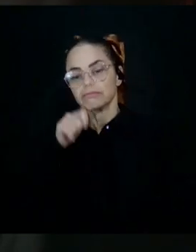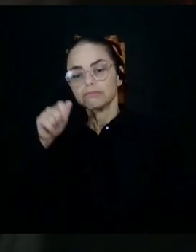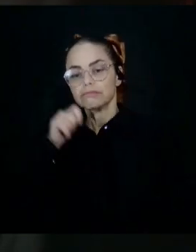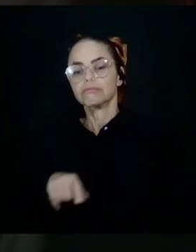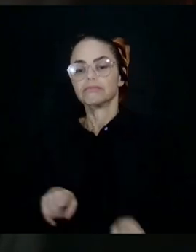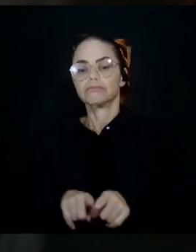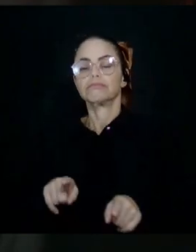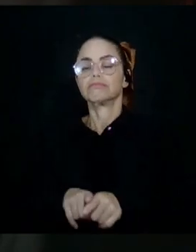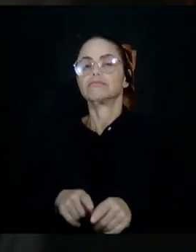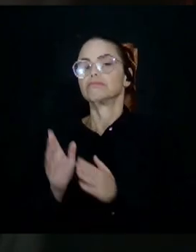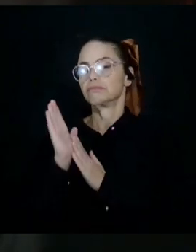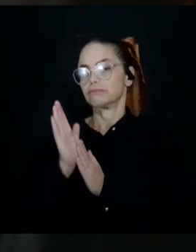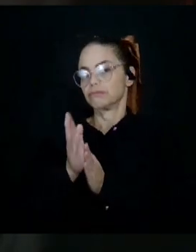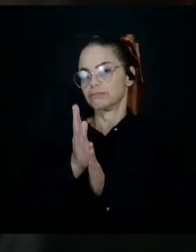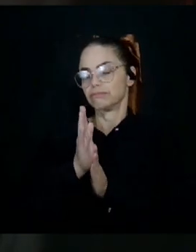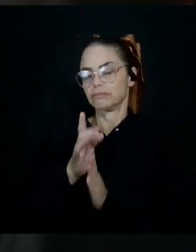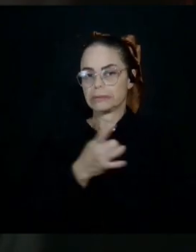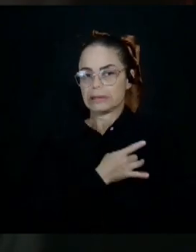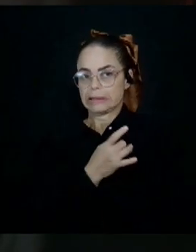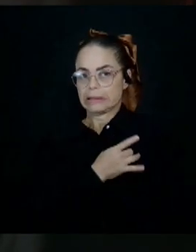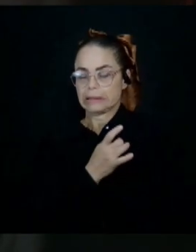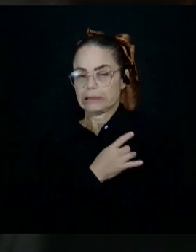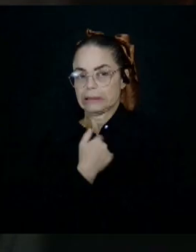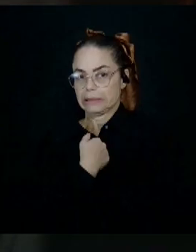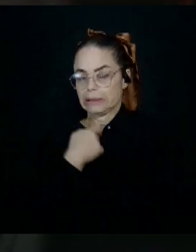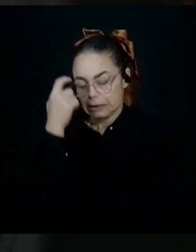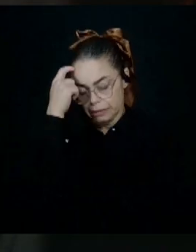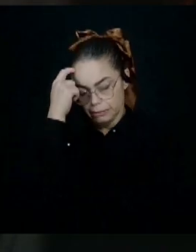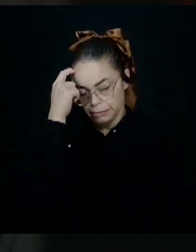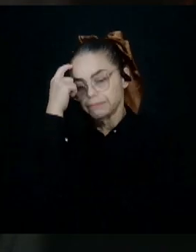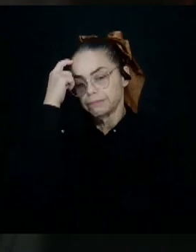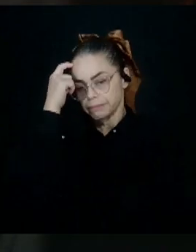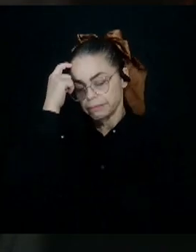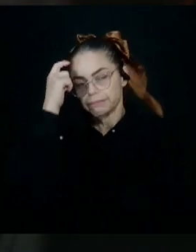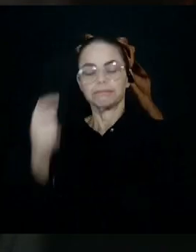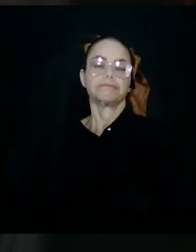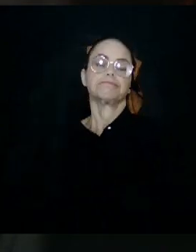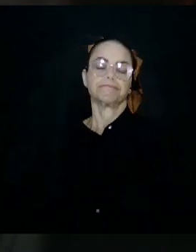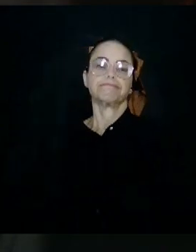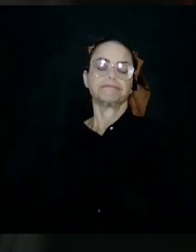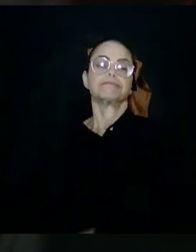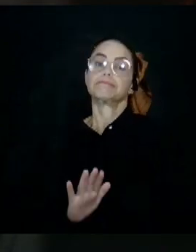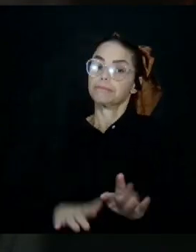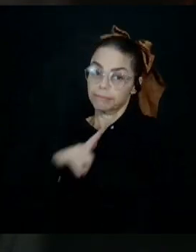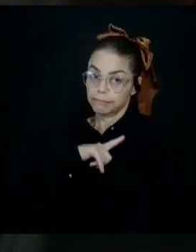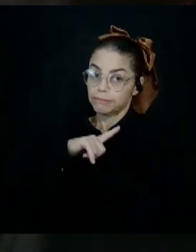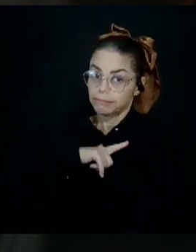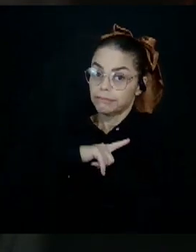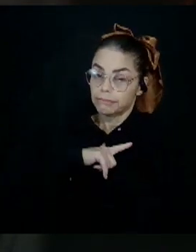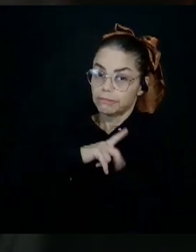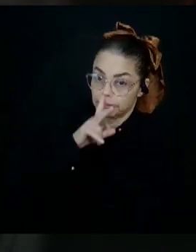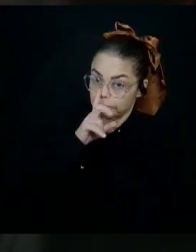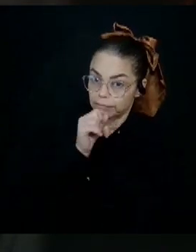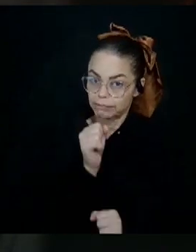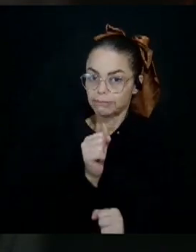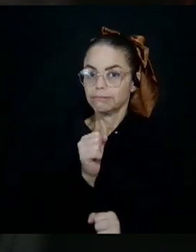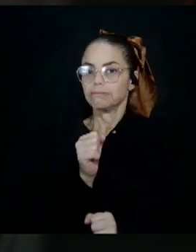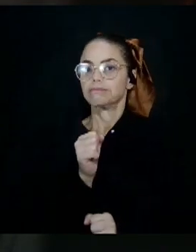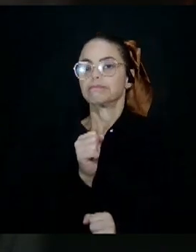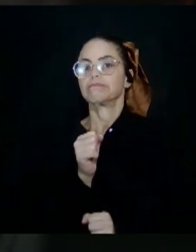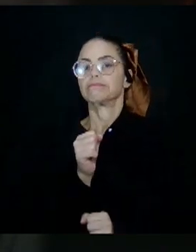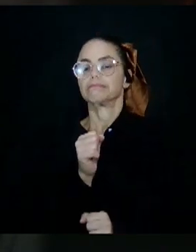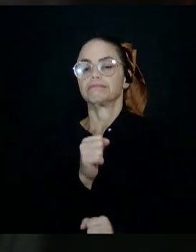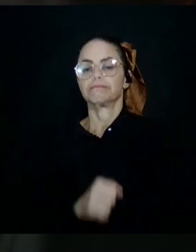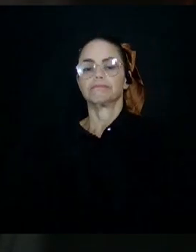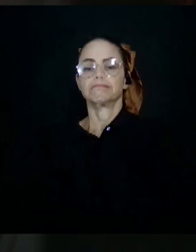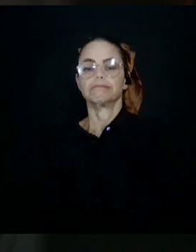o medo, penso eu, que é algo que vem e vem muito forte, né, por conta do patriarcado, por